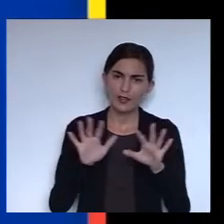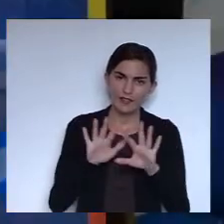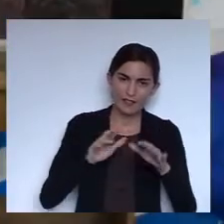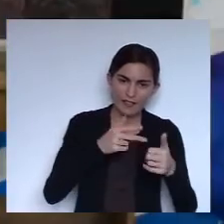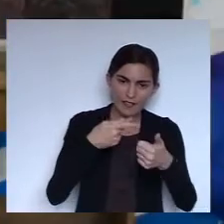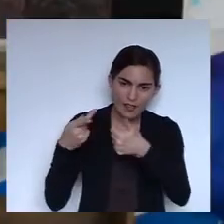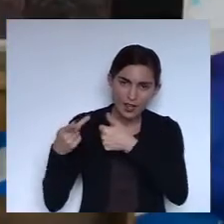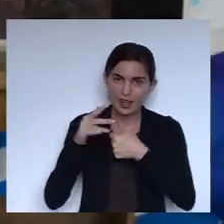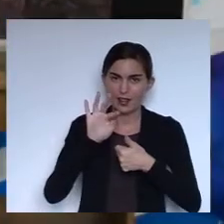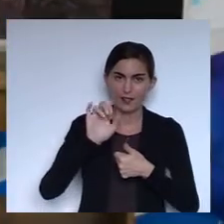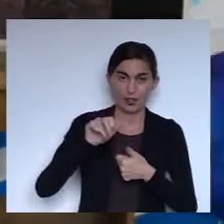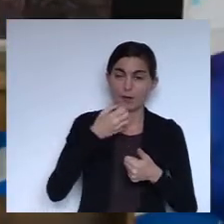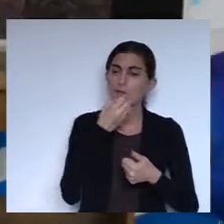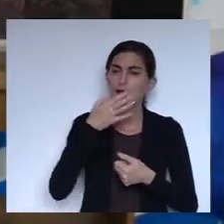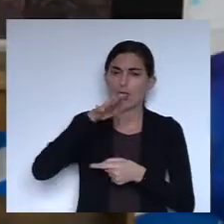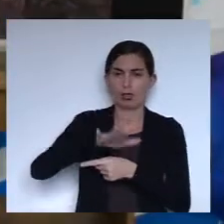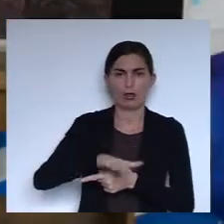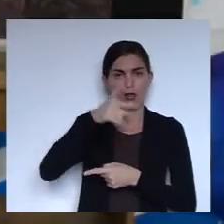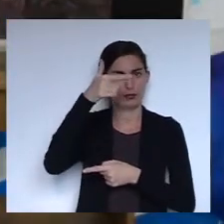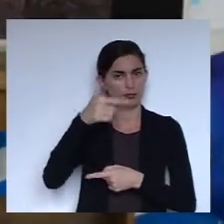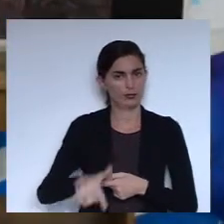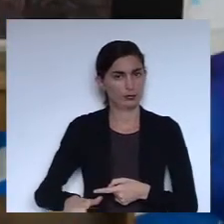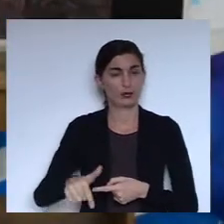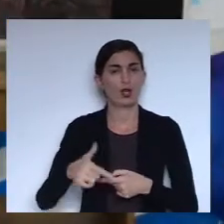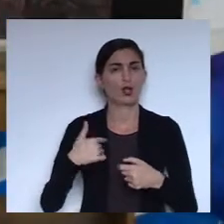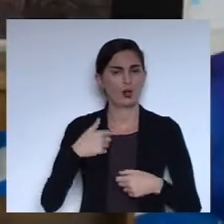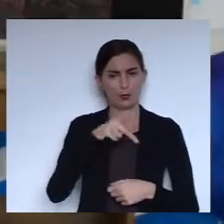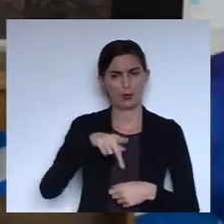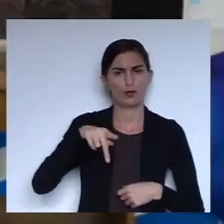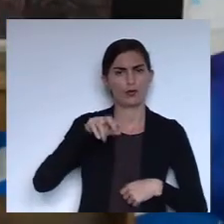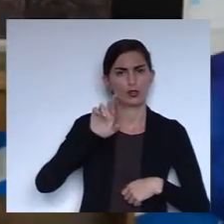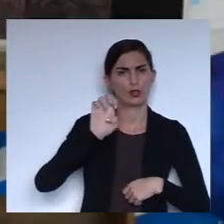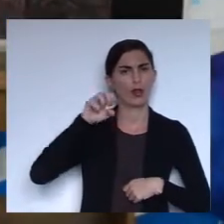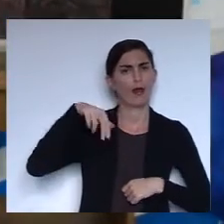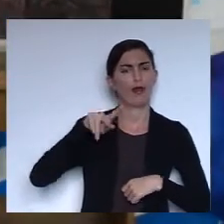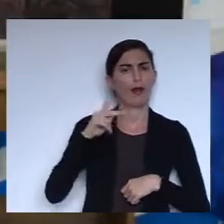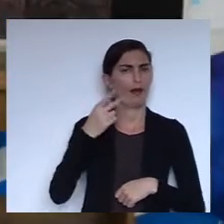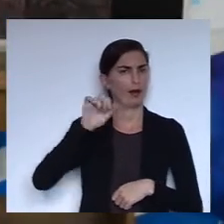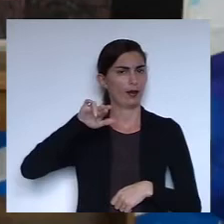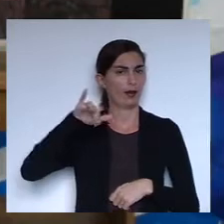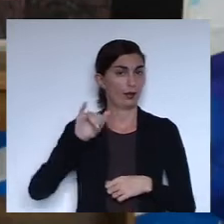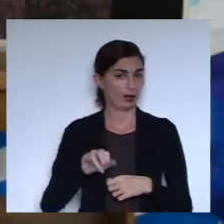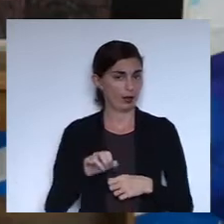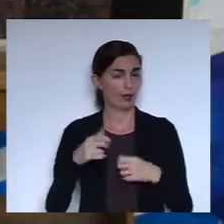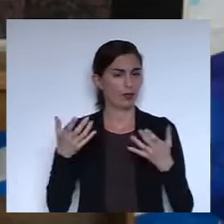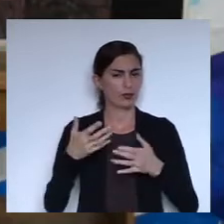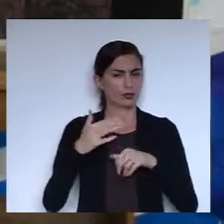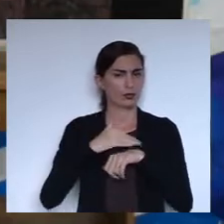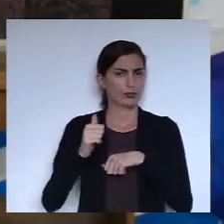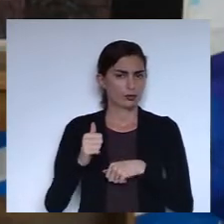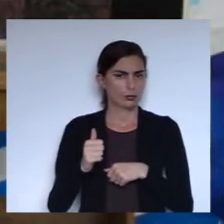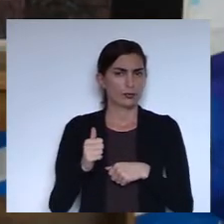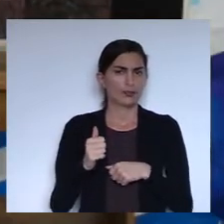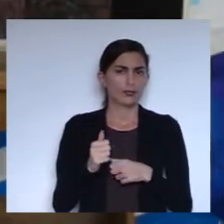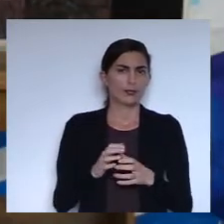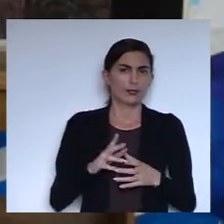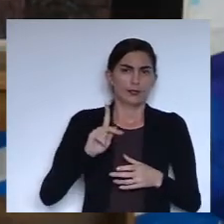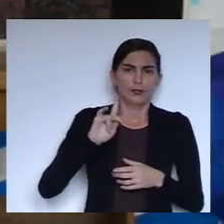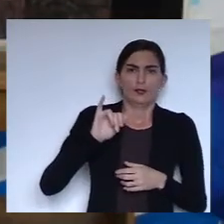Fala, fera! Boa tarde mais uma vez. Eu sou o professor Henrique Virgínio, mas você pode me chamar de